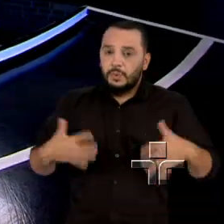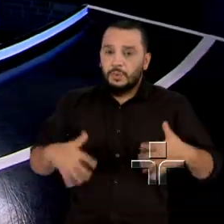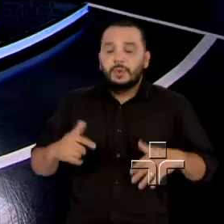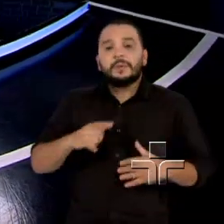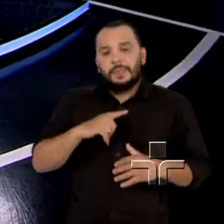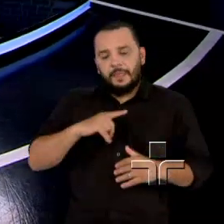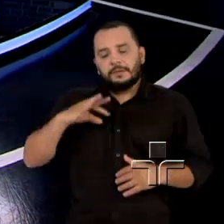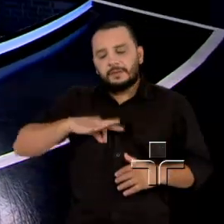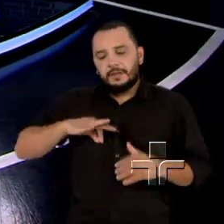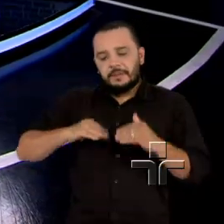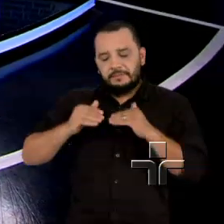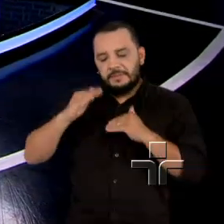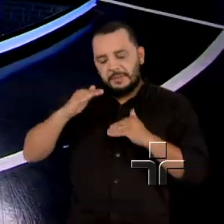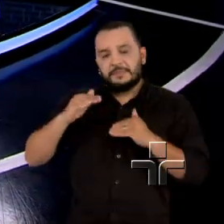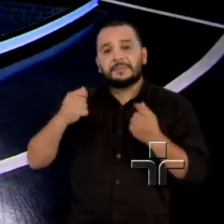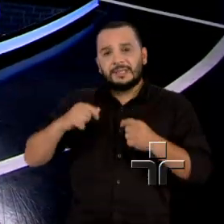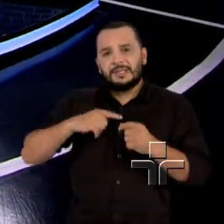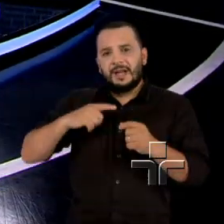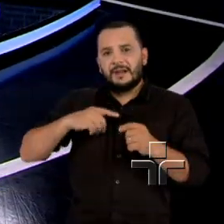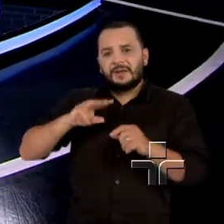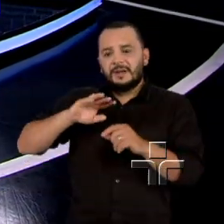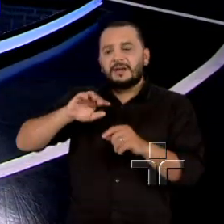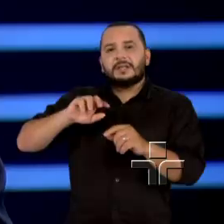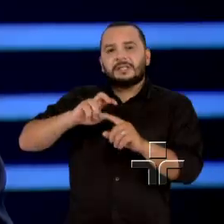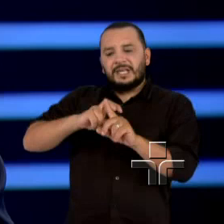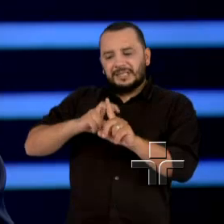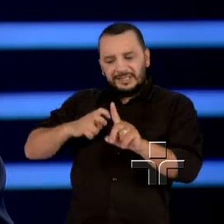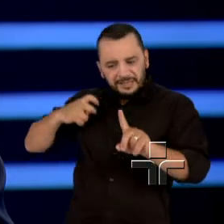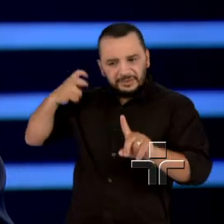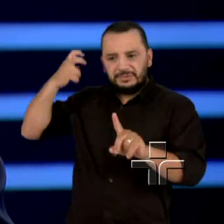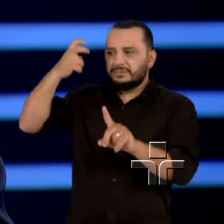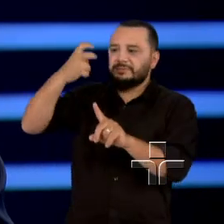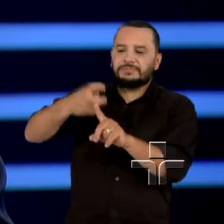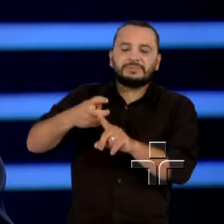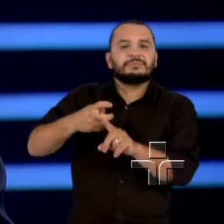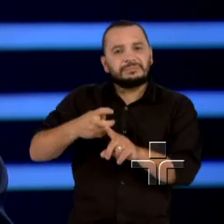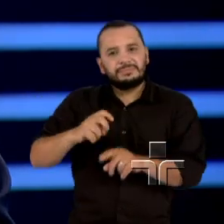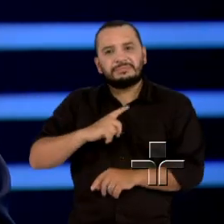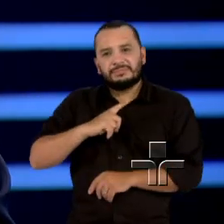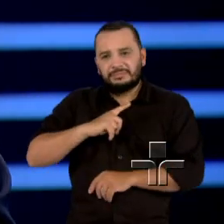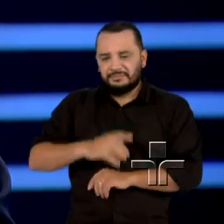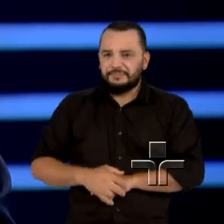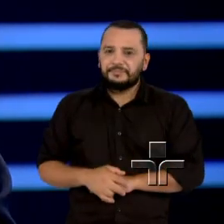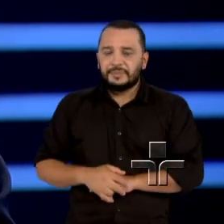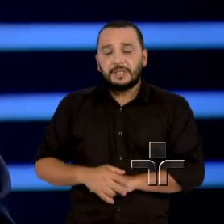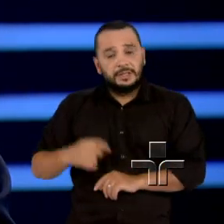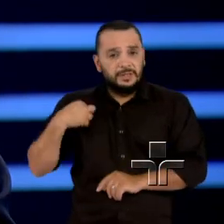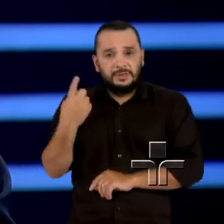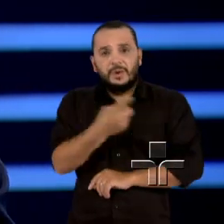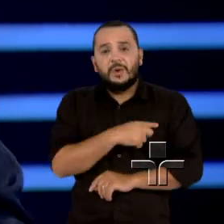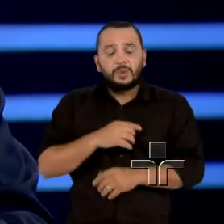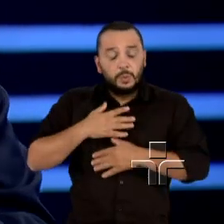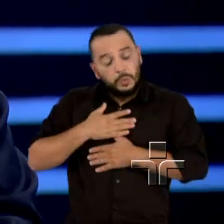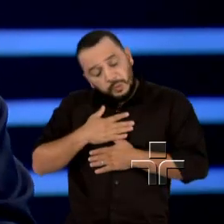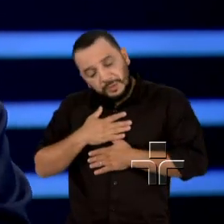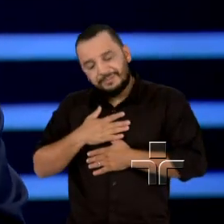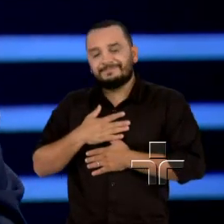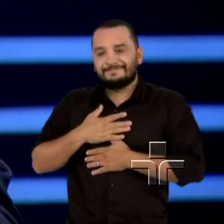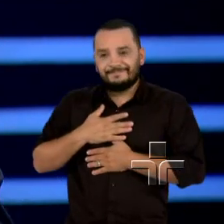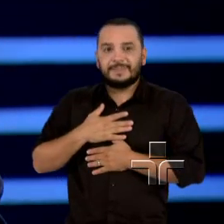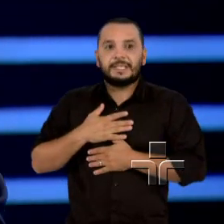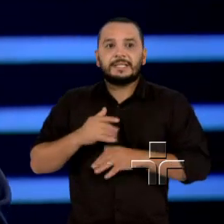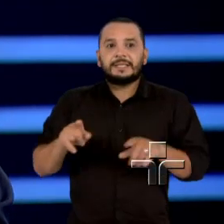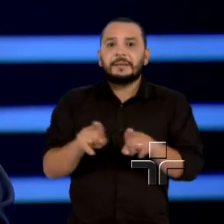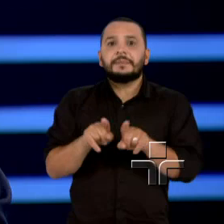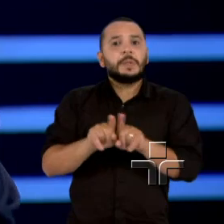mínimo fosse 5 vezes o que ele é. A questão não trata-se do que a gente gostaria, trata-se do que você